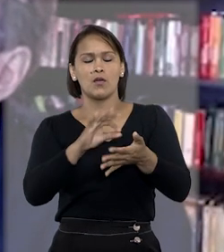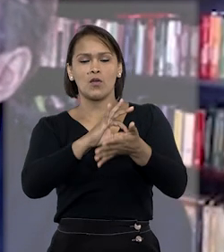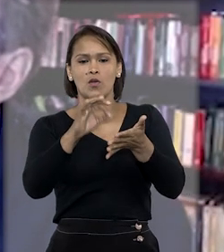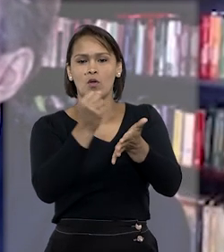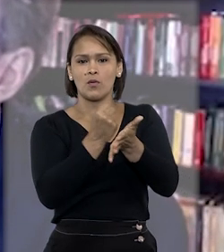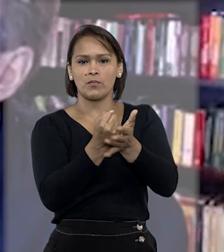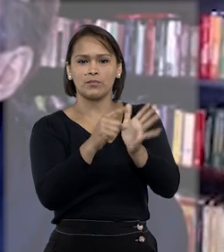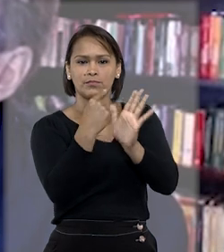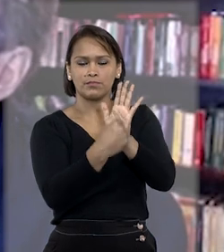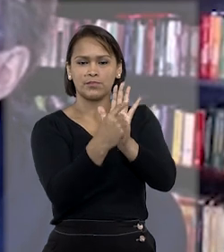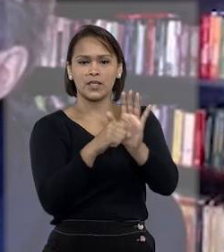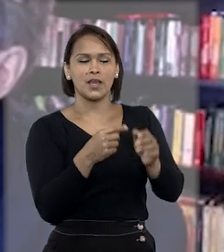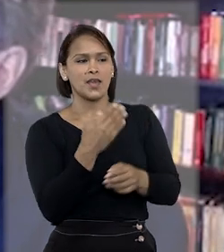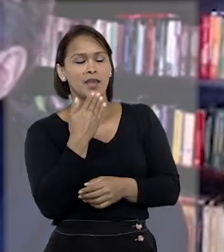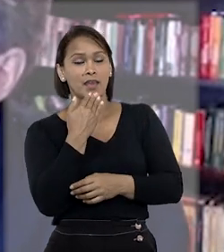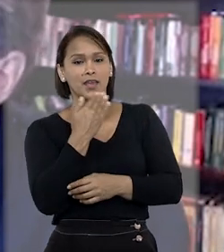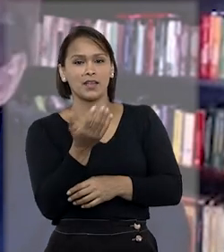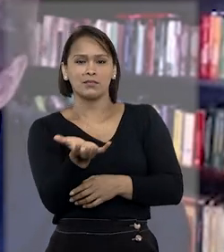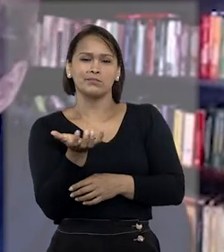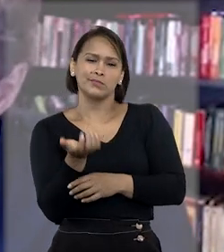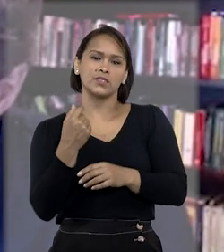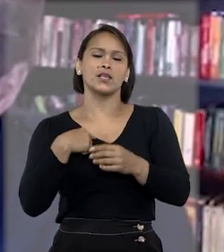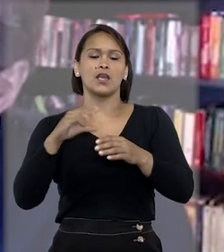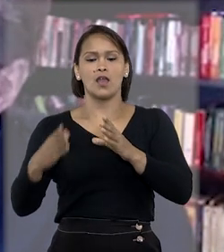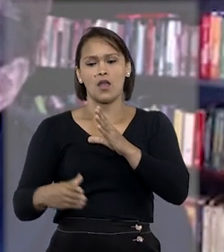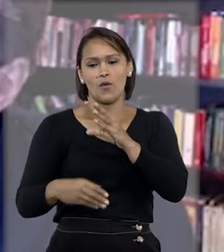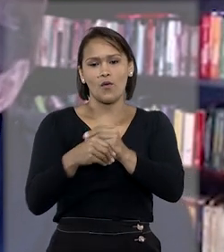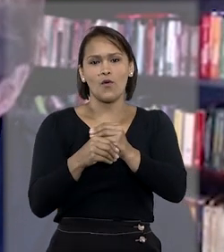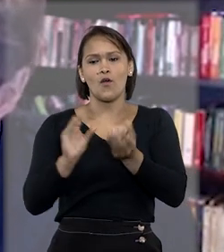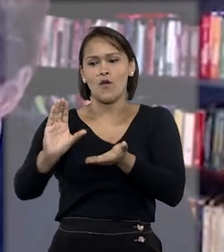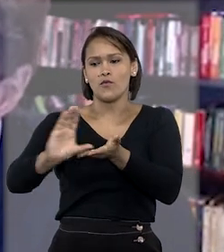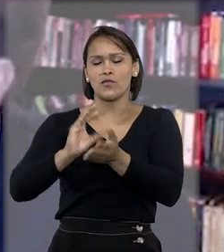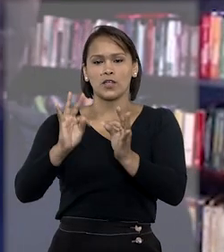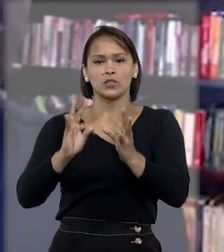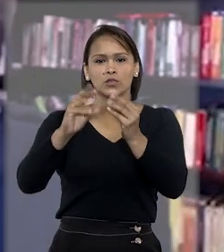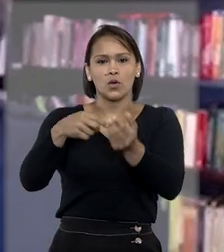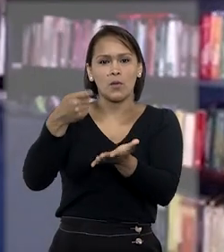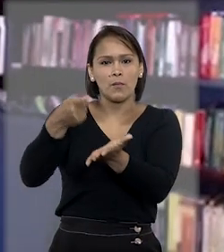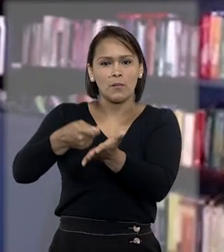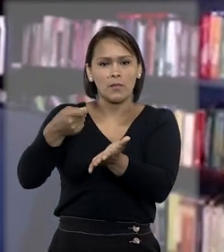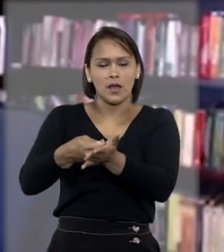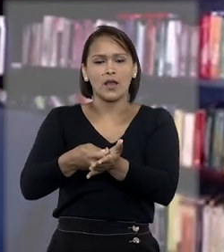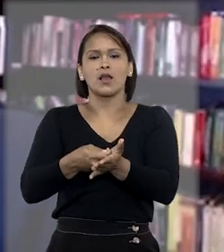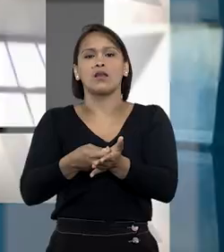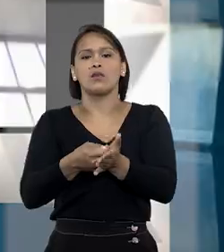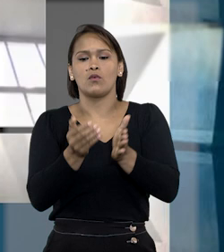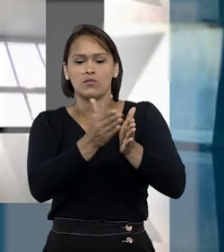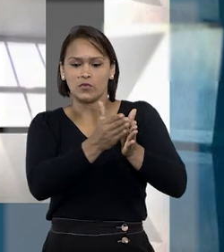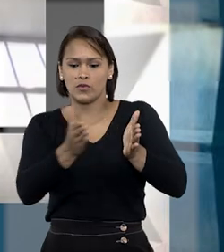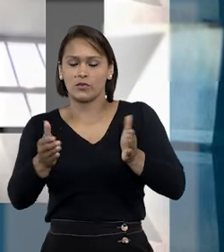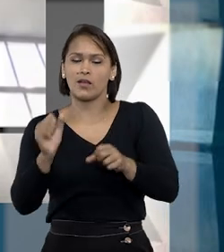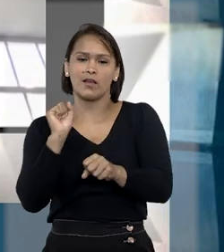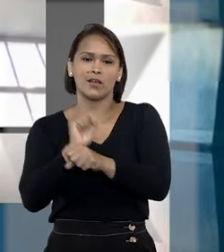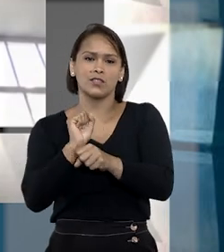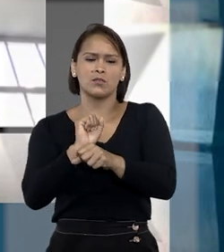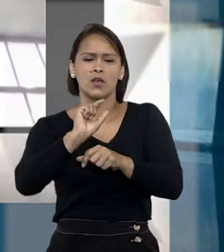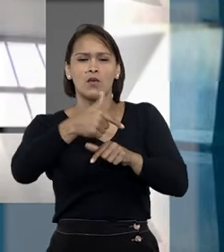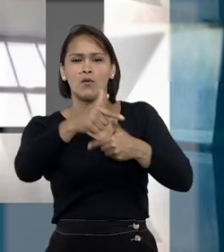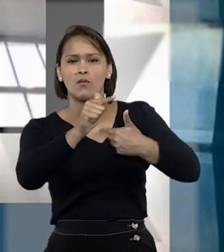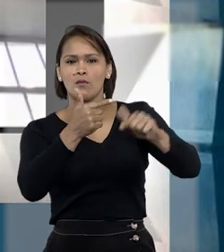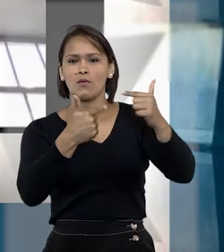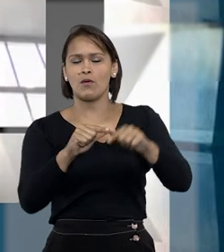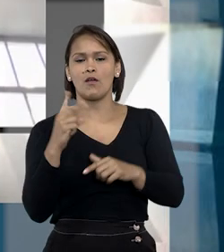desfazer o negócio o comprador preferiu receber a integralidade dos valores pagos devidamente atualizados é aguardar um